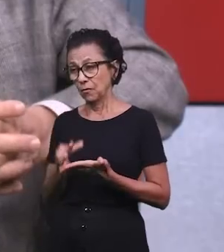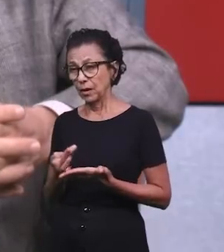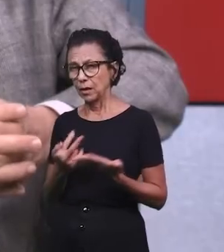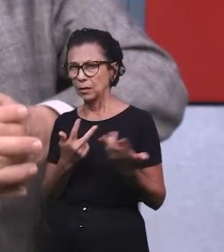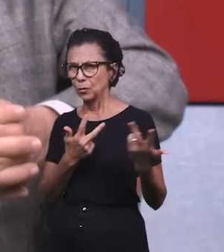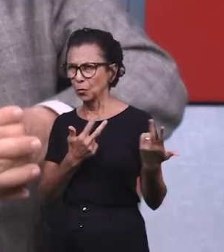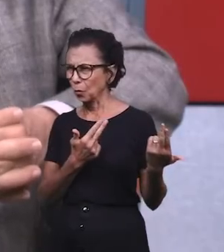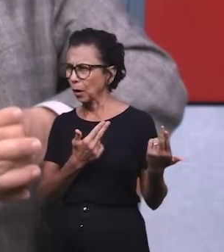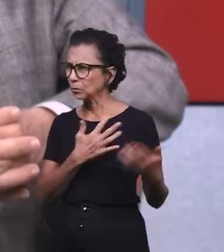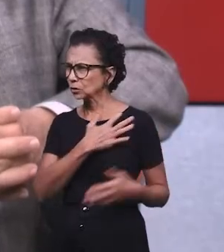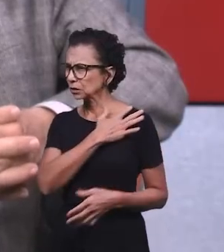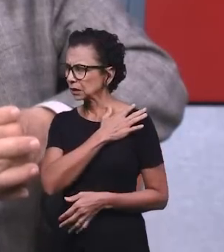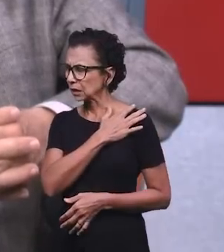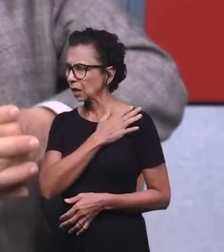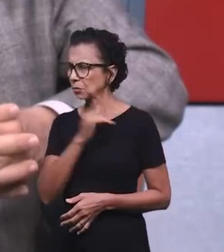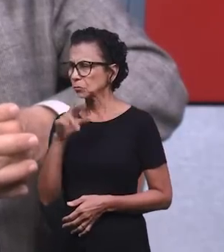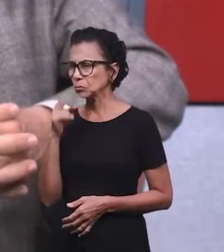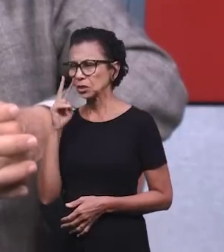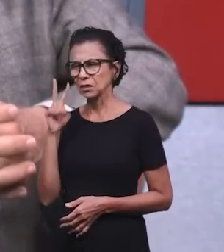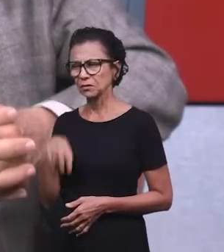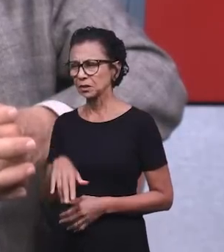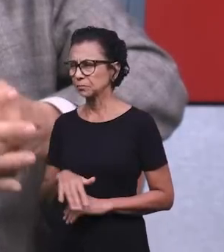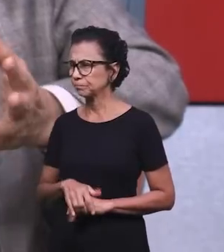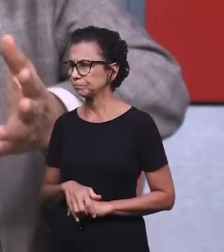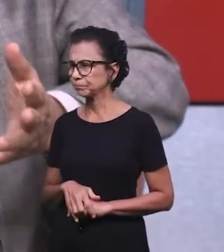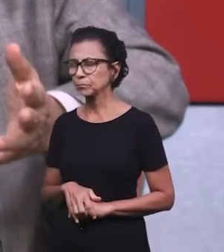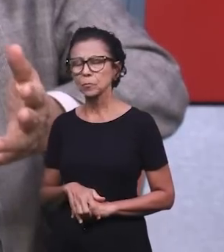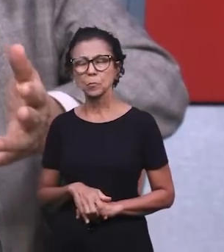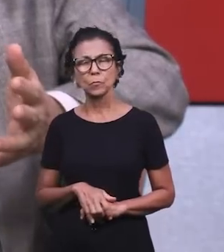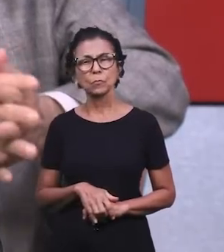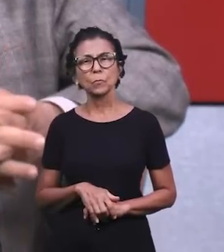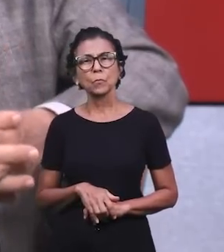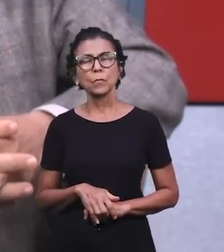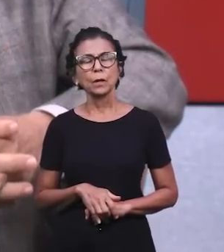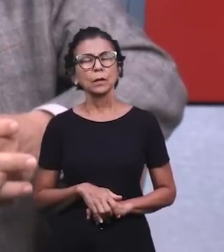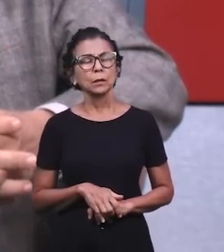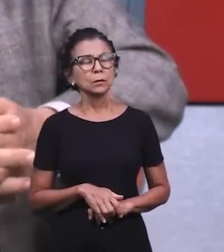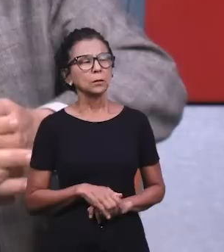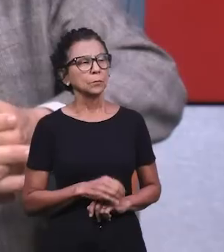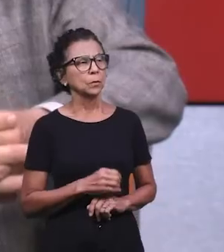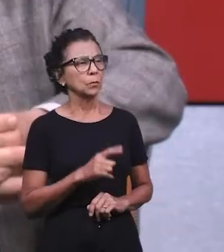E ele disse então para aquele centurião: vai,